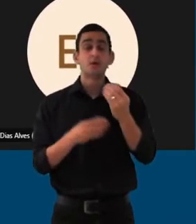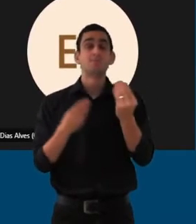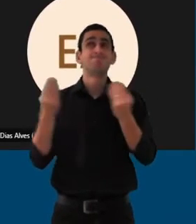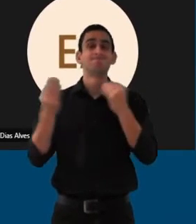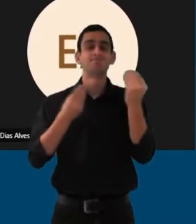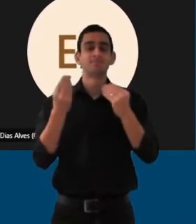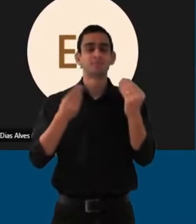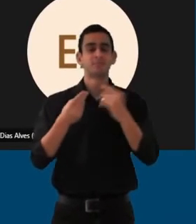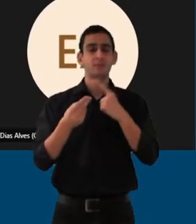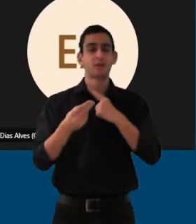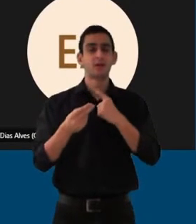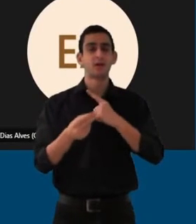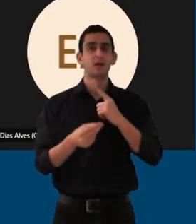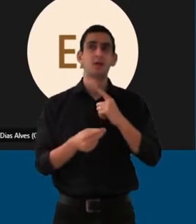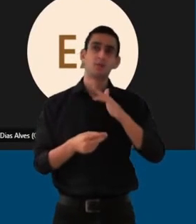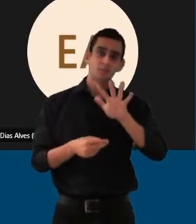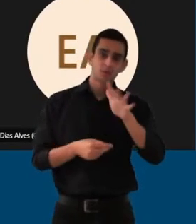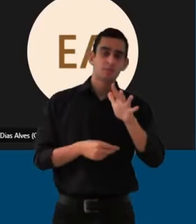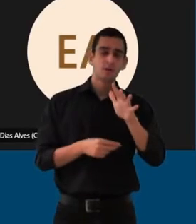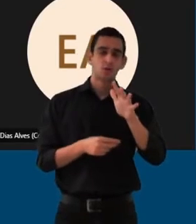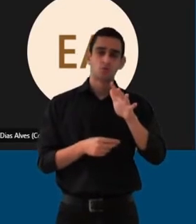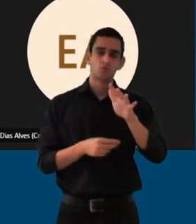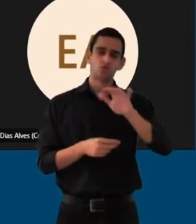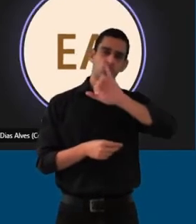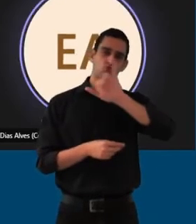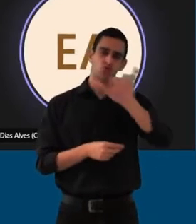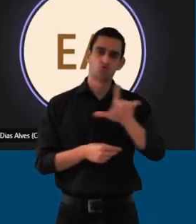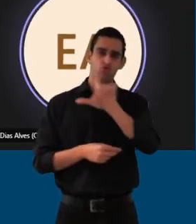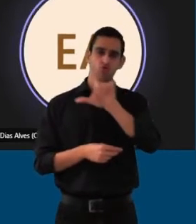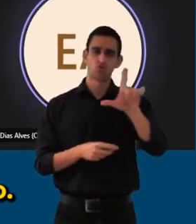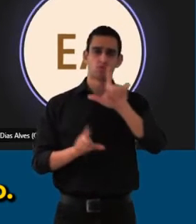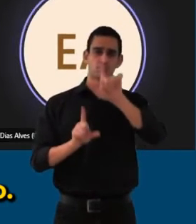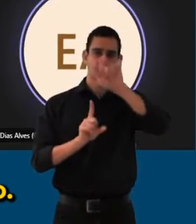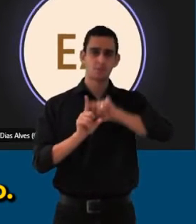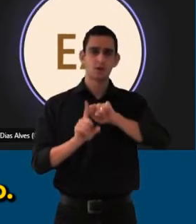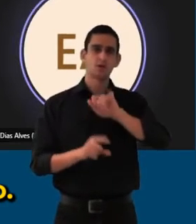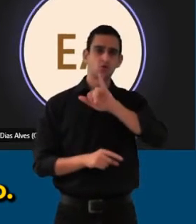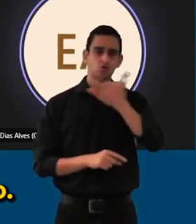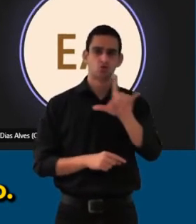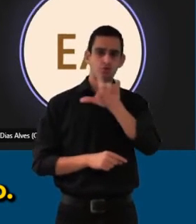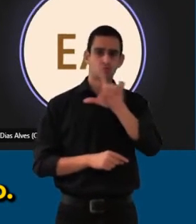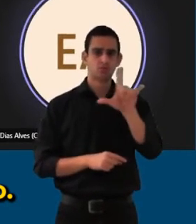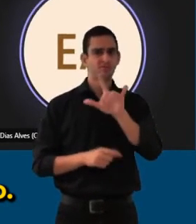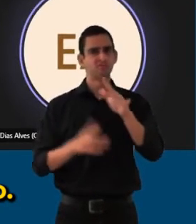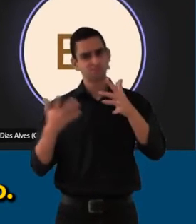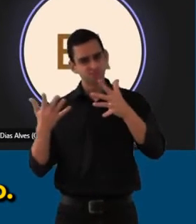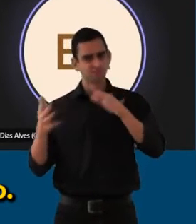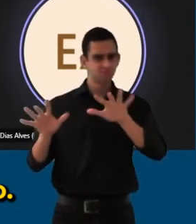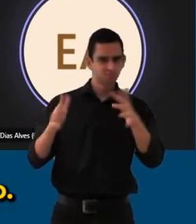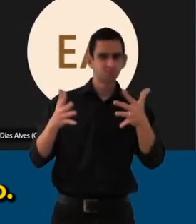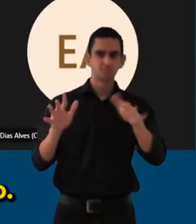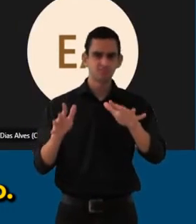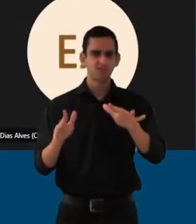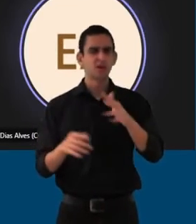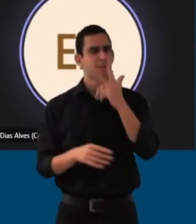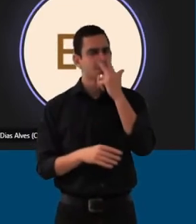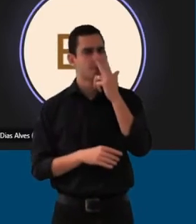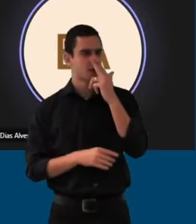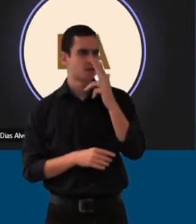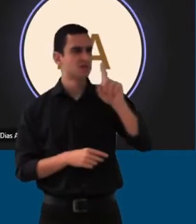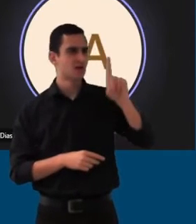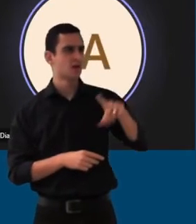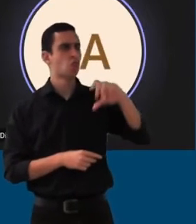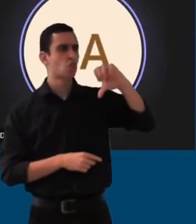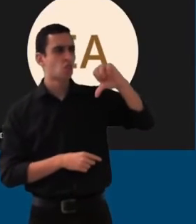no meio de julho, salvo engano. Ele foi encaminhado dia 9 de julho, né,